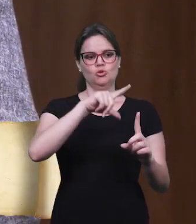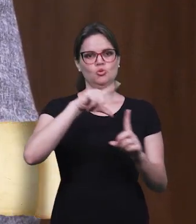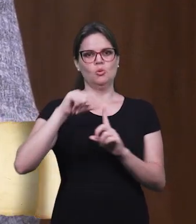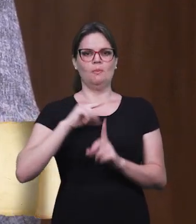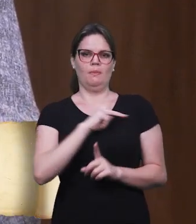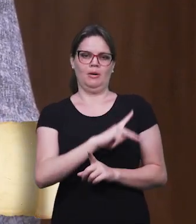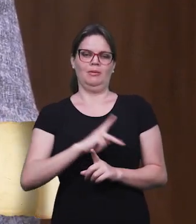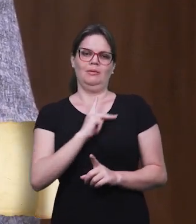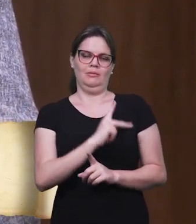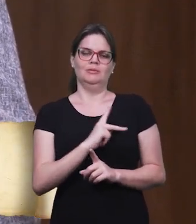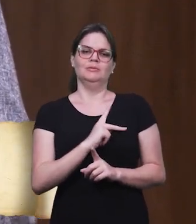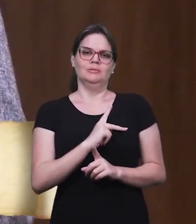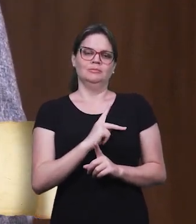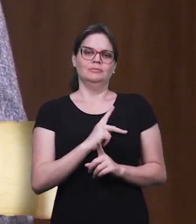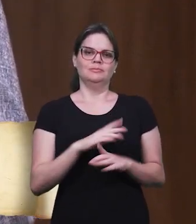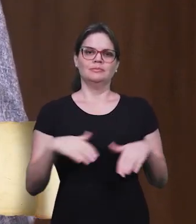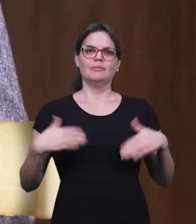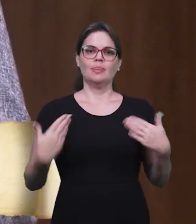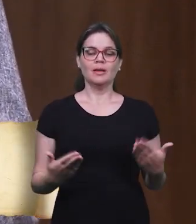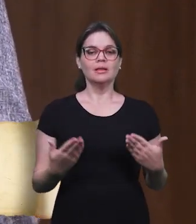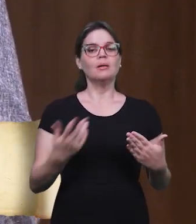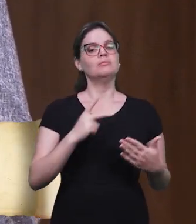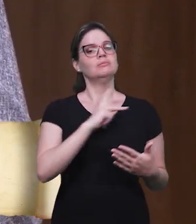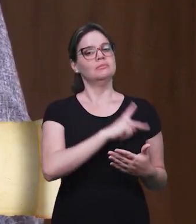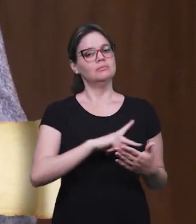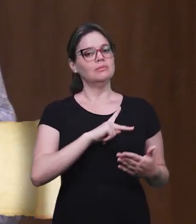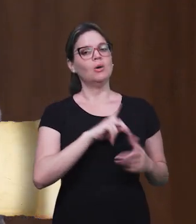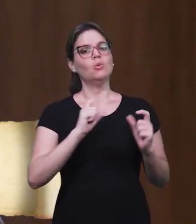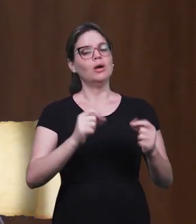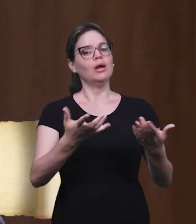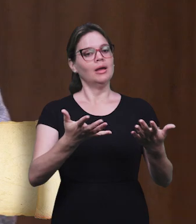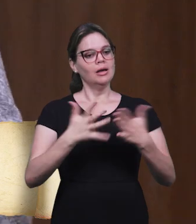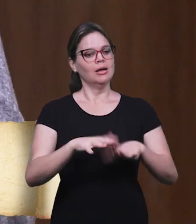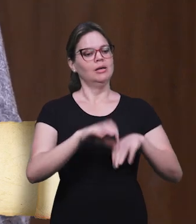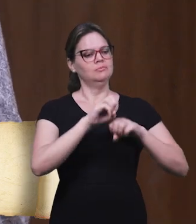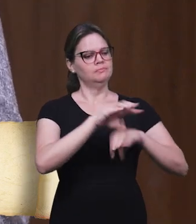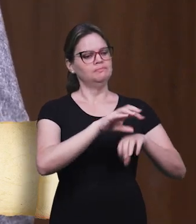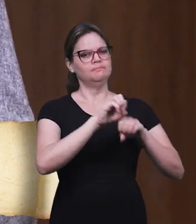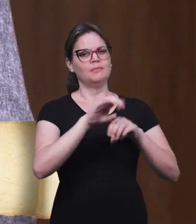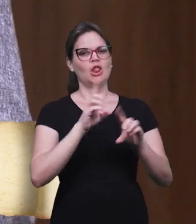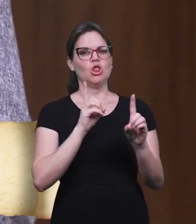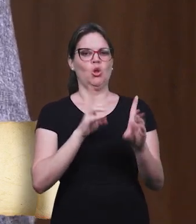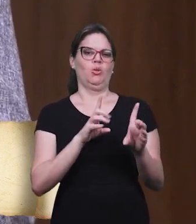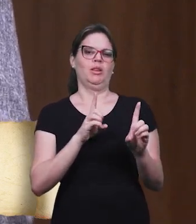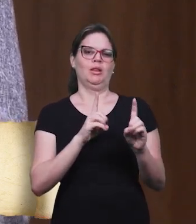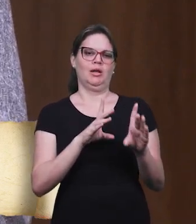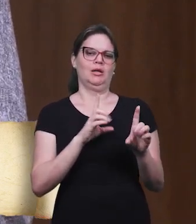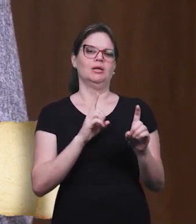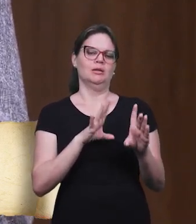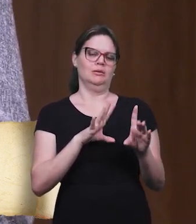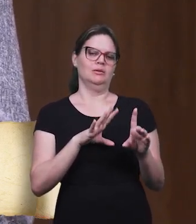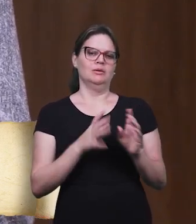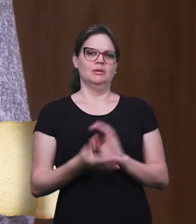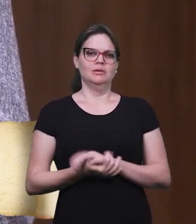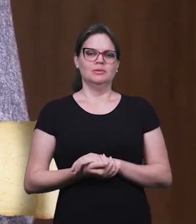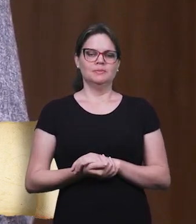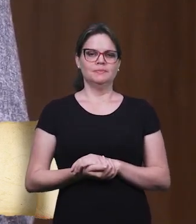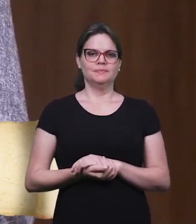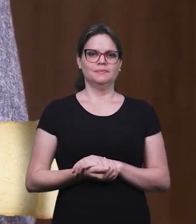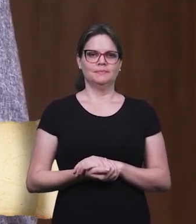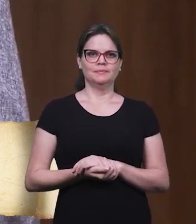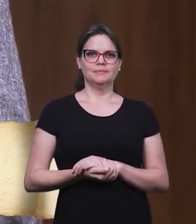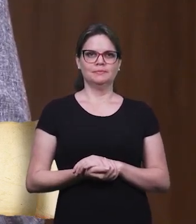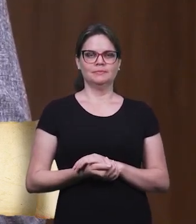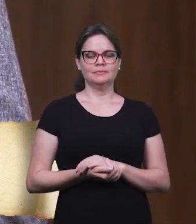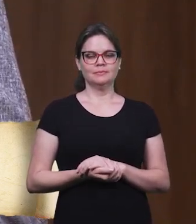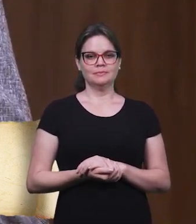homens. Agora, um fato, não é, até curioso. No verso 3, então Gálatas 1, verso